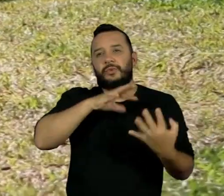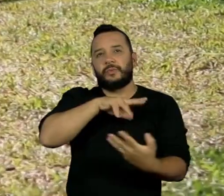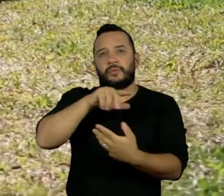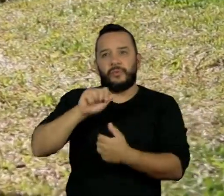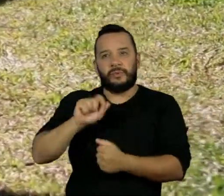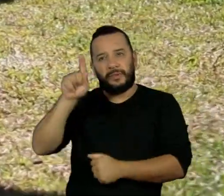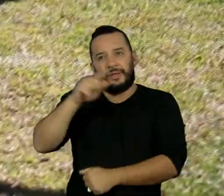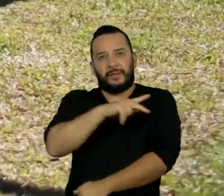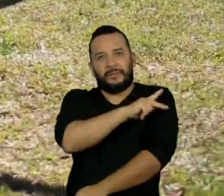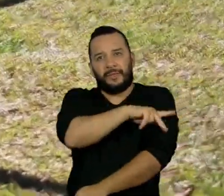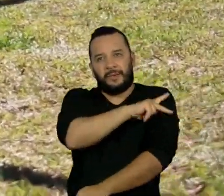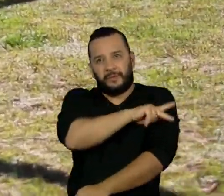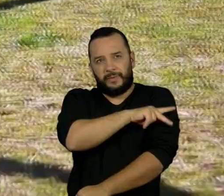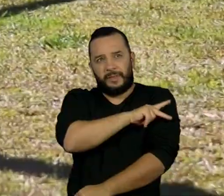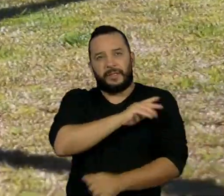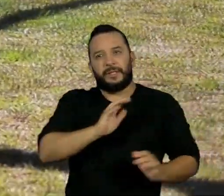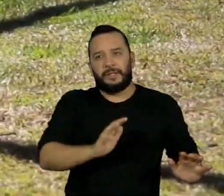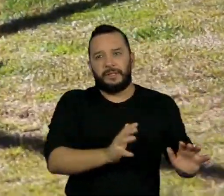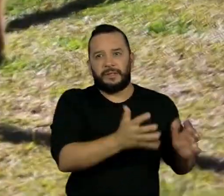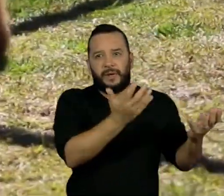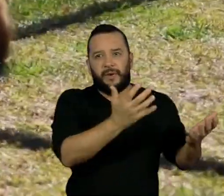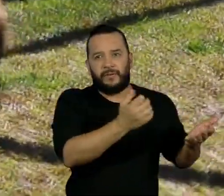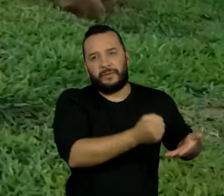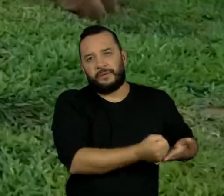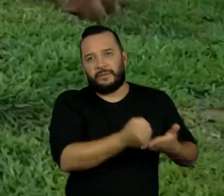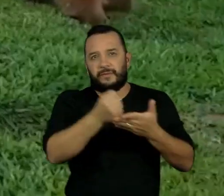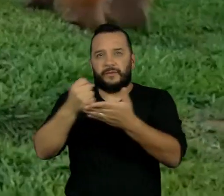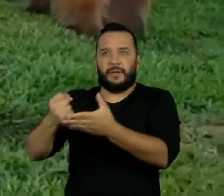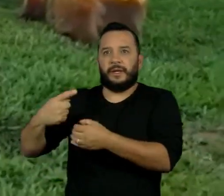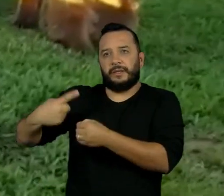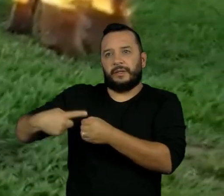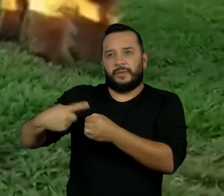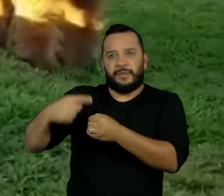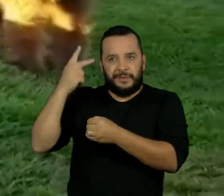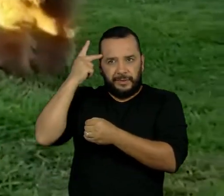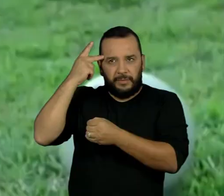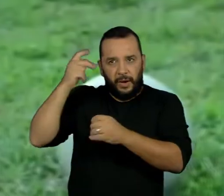e levada para um centro de recuperação no interior de São Paulo.